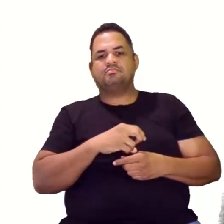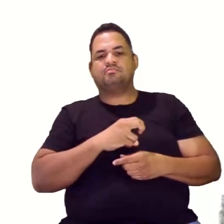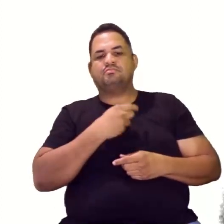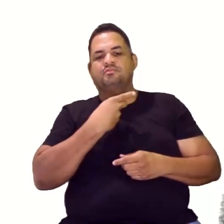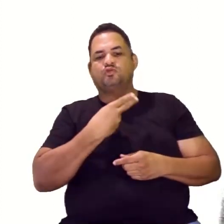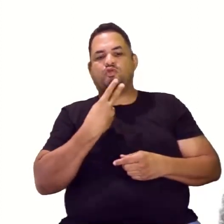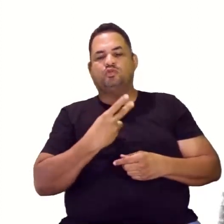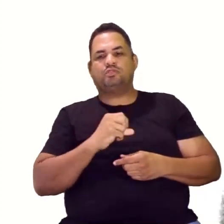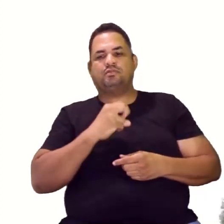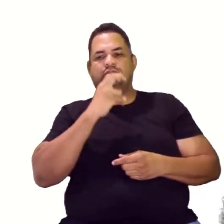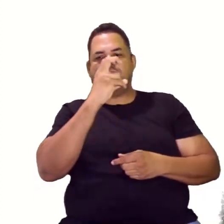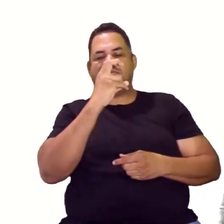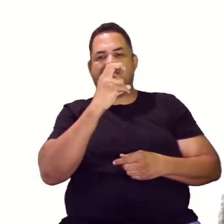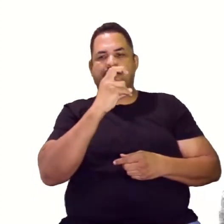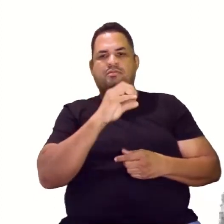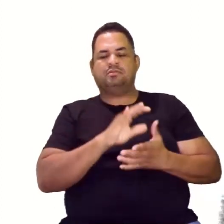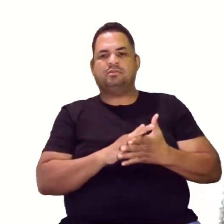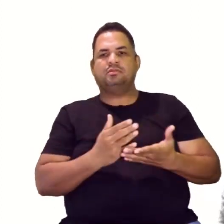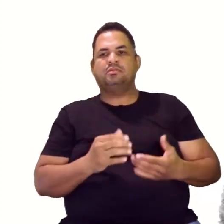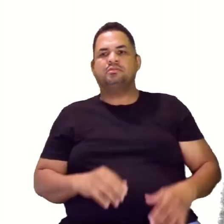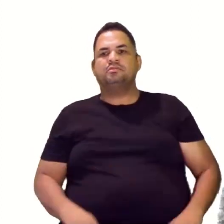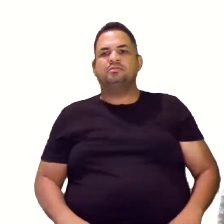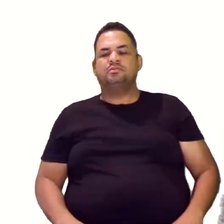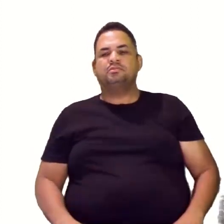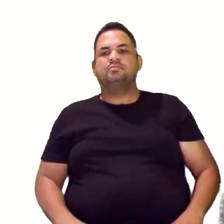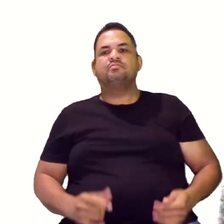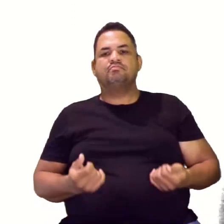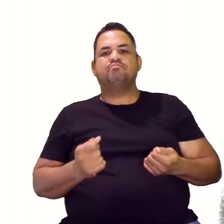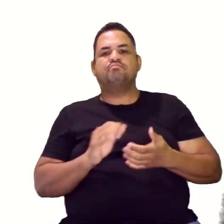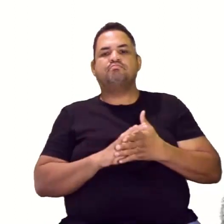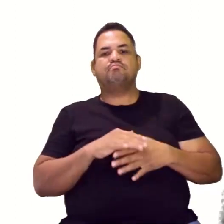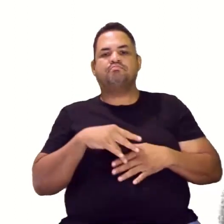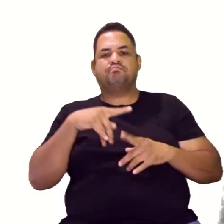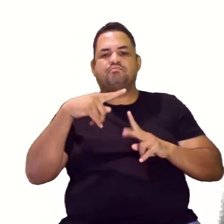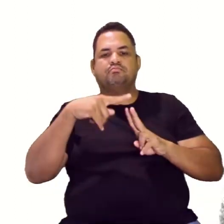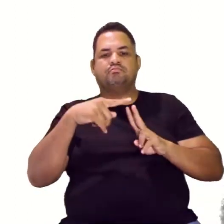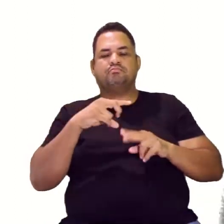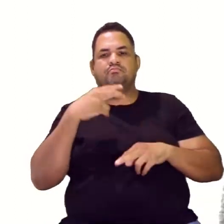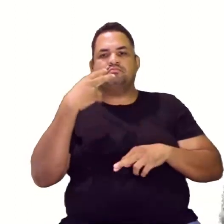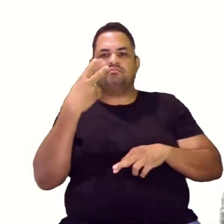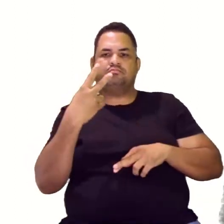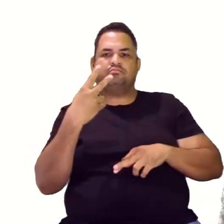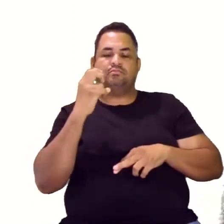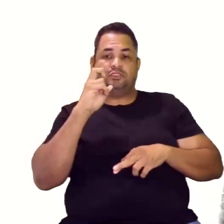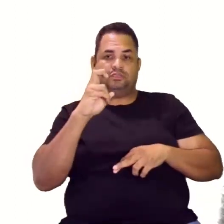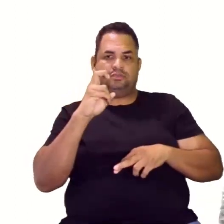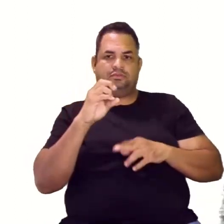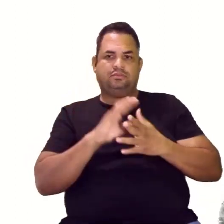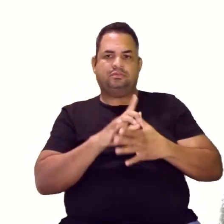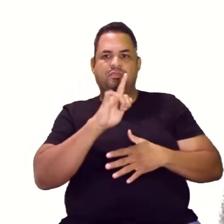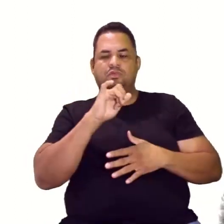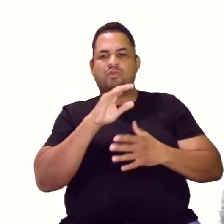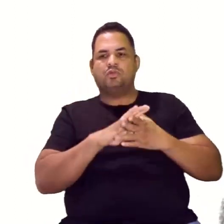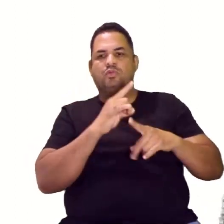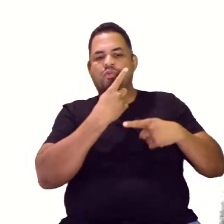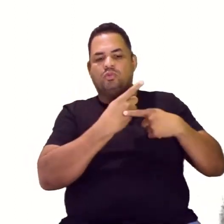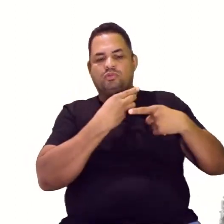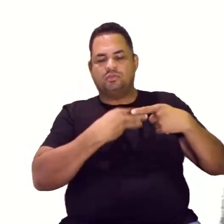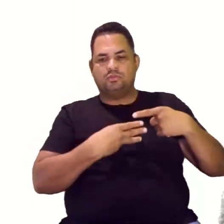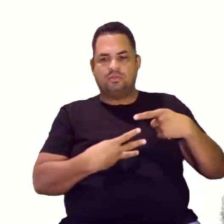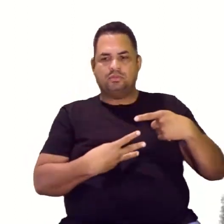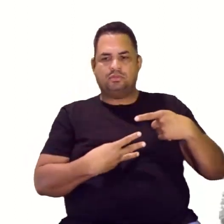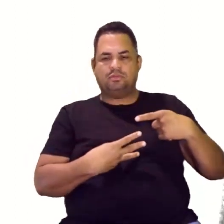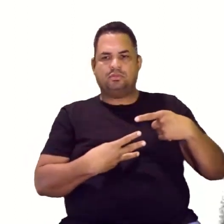Como o nosso numerador é 1, essa potência de 5 serve para a fração toda, isso. Né? Ah, então vamos lá. Log de 1